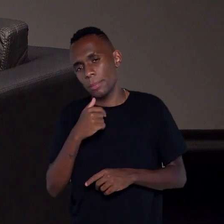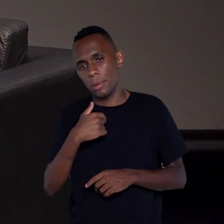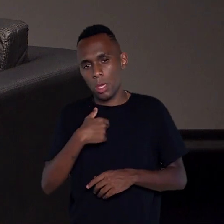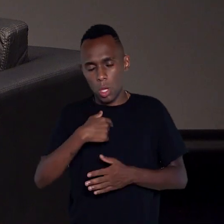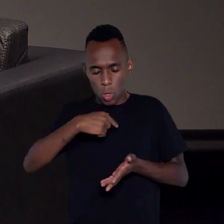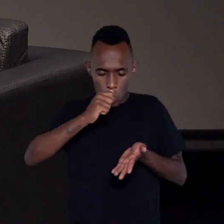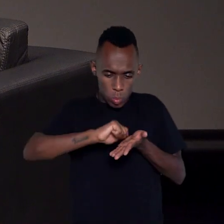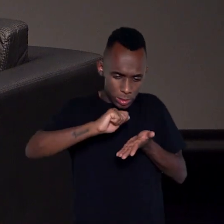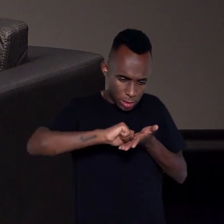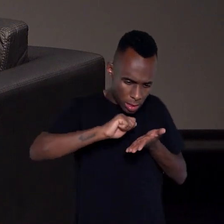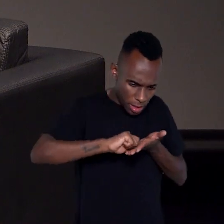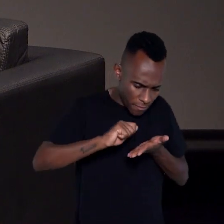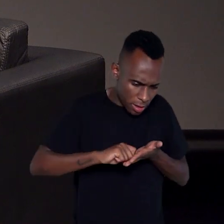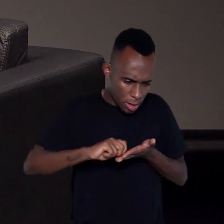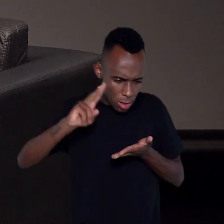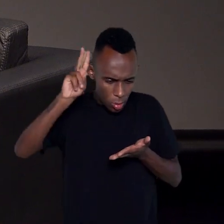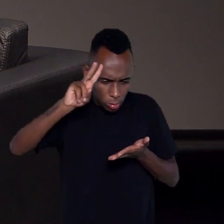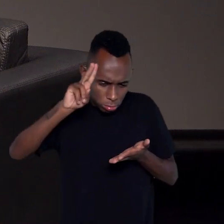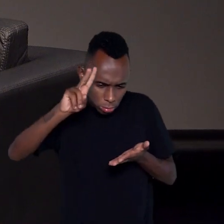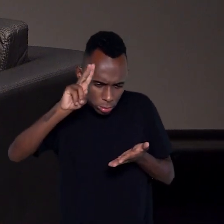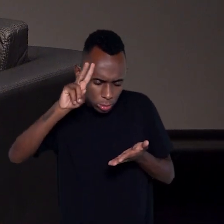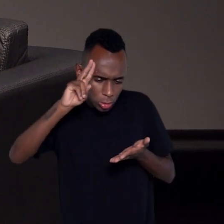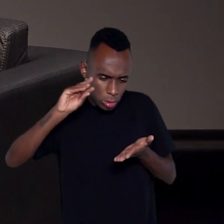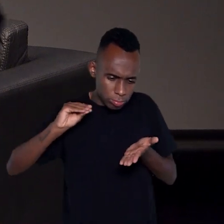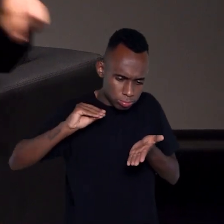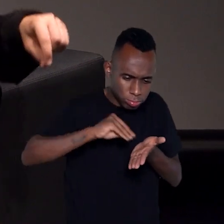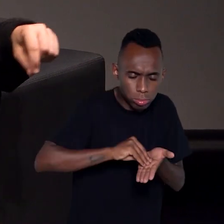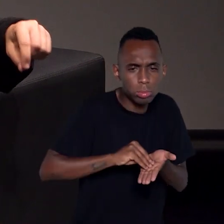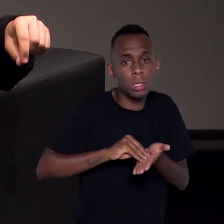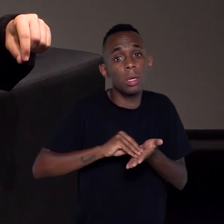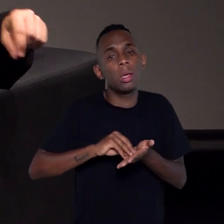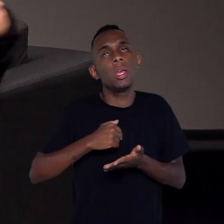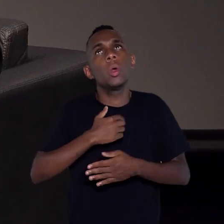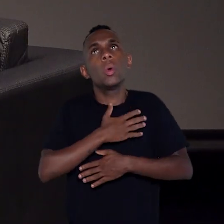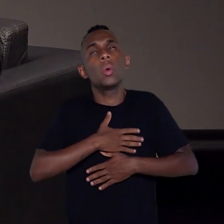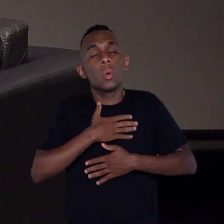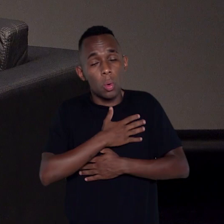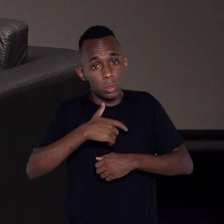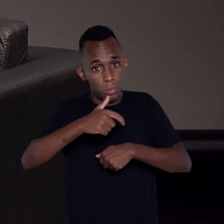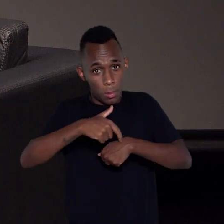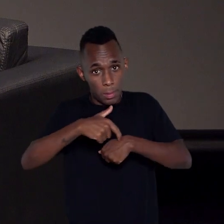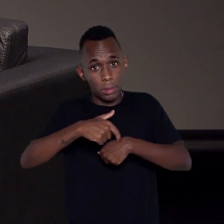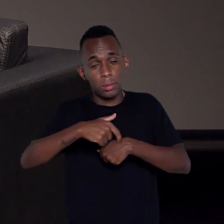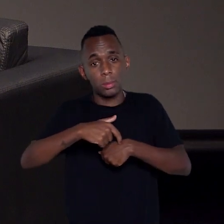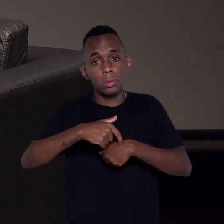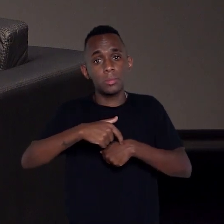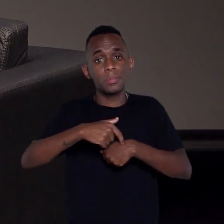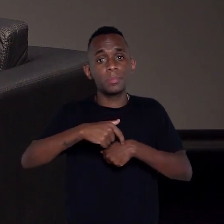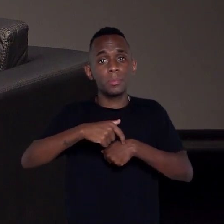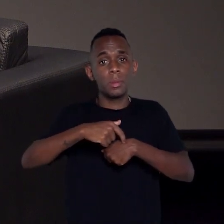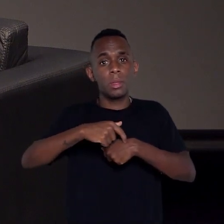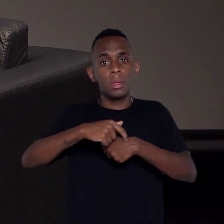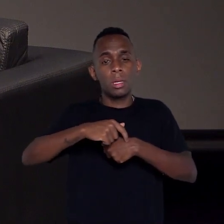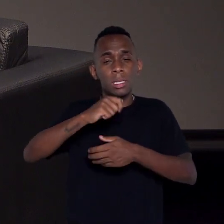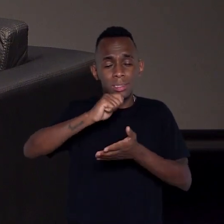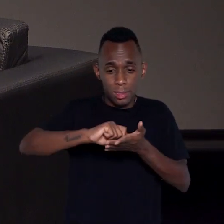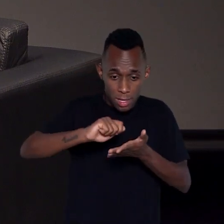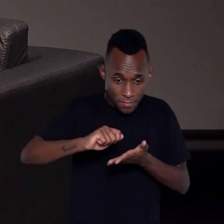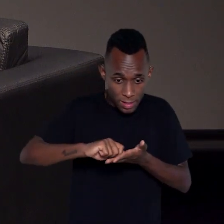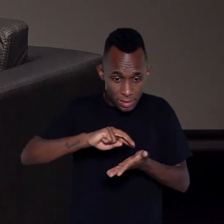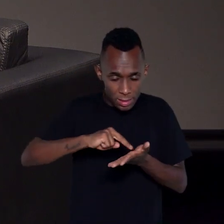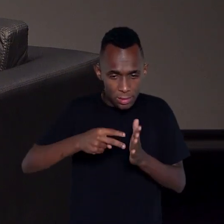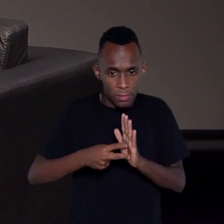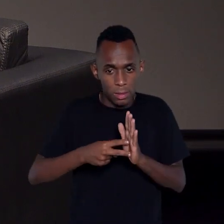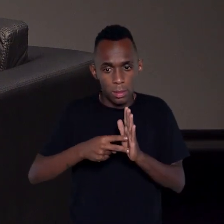eu escrever, estou ali interpretando aquela história. Eu gosto de pensar muitas vezes que eu, como autor, eu estou num